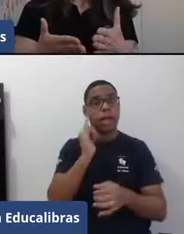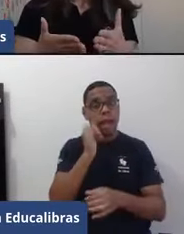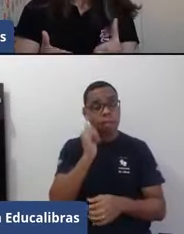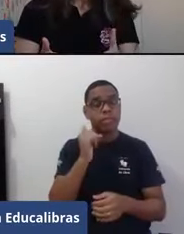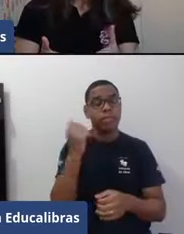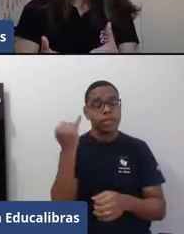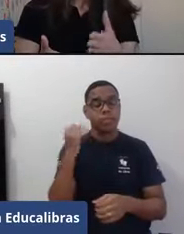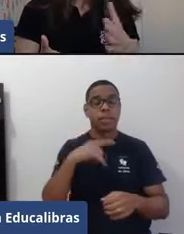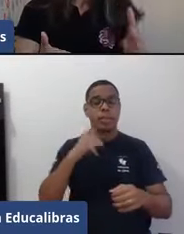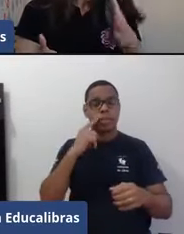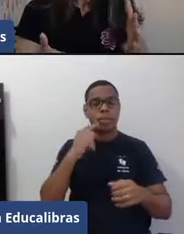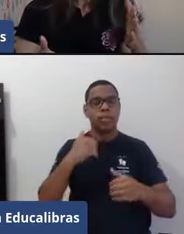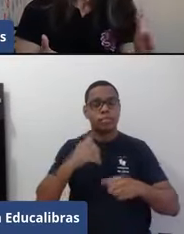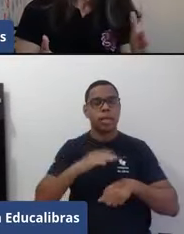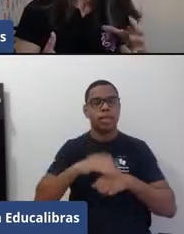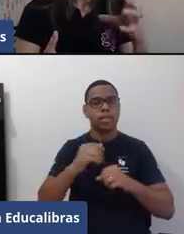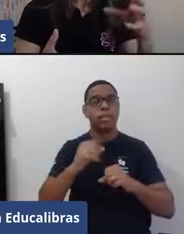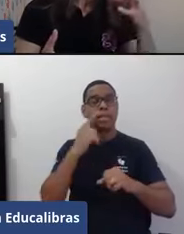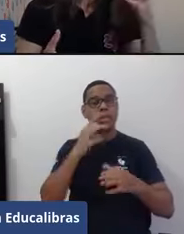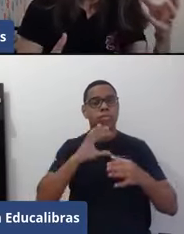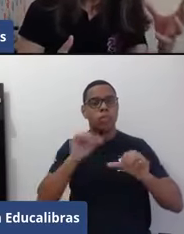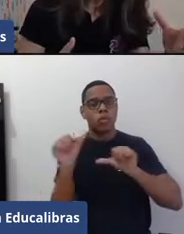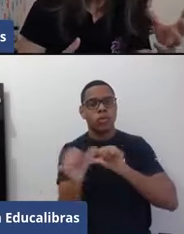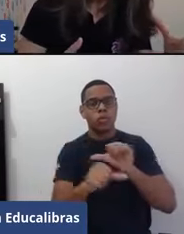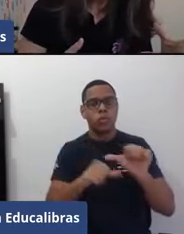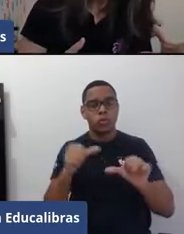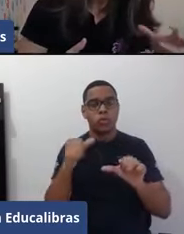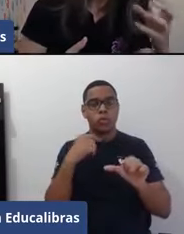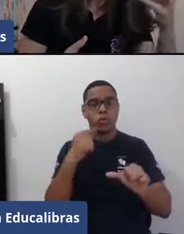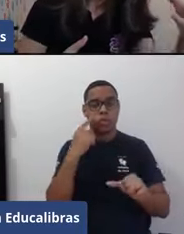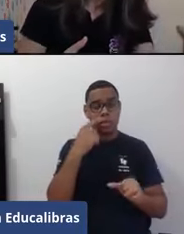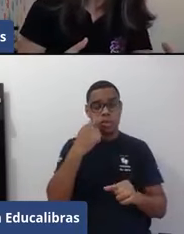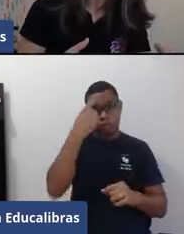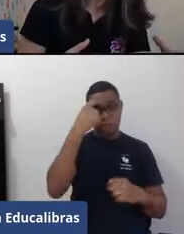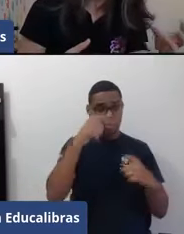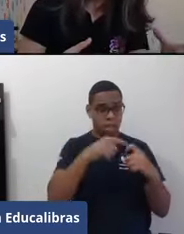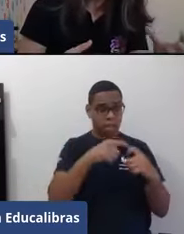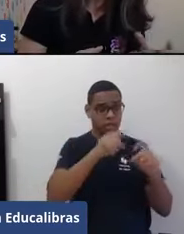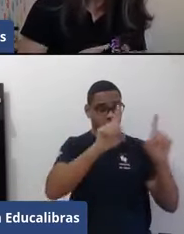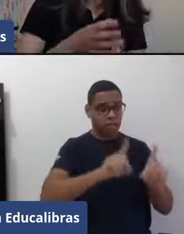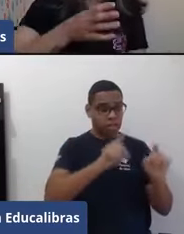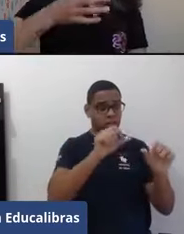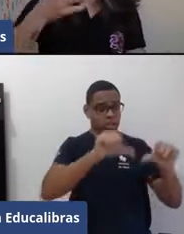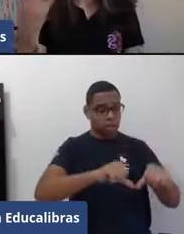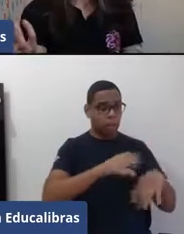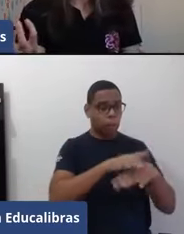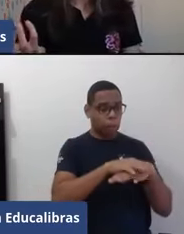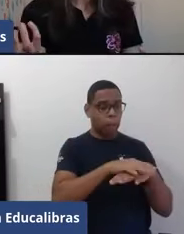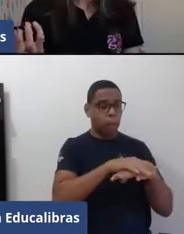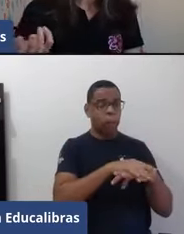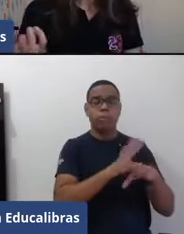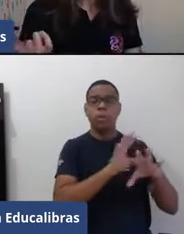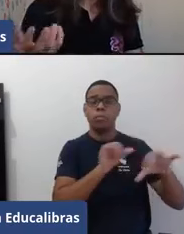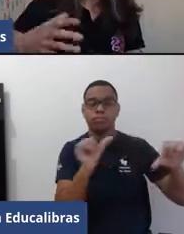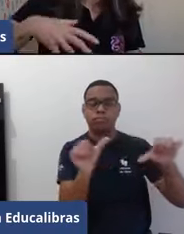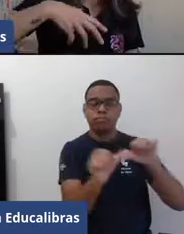fortalecer cada vez mais essa transição do olhar clínico e médico, enquanto deficiência, doença, para um